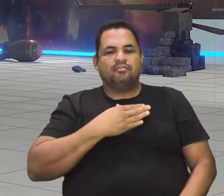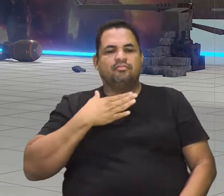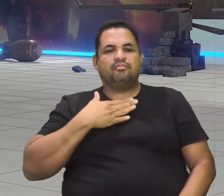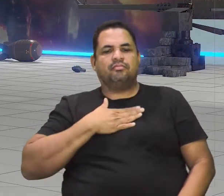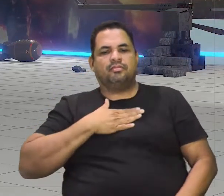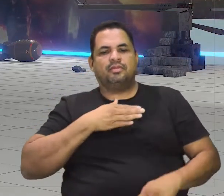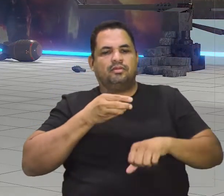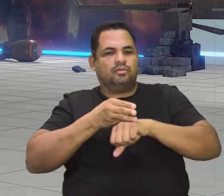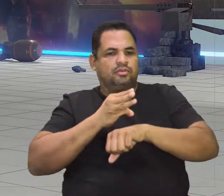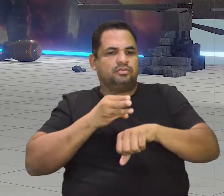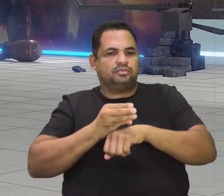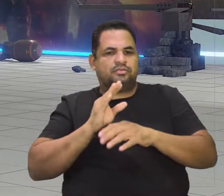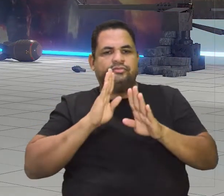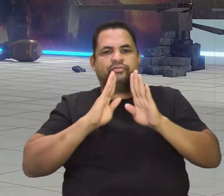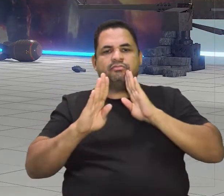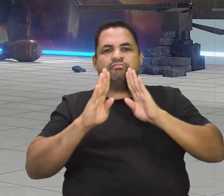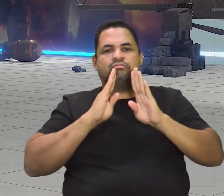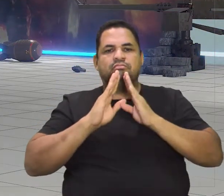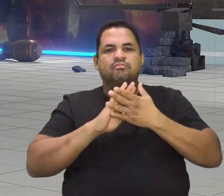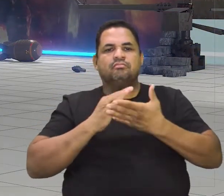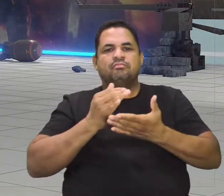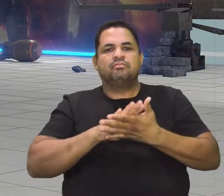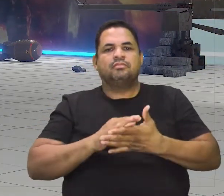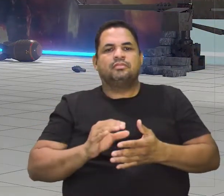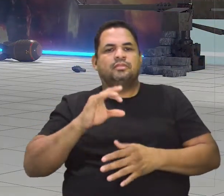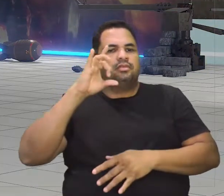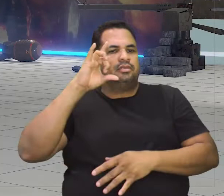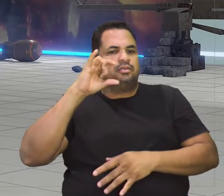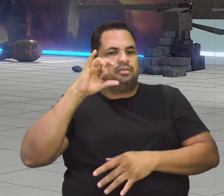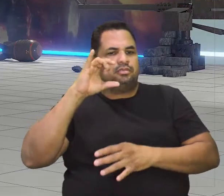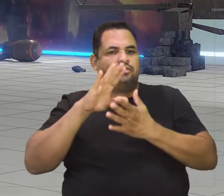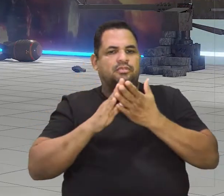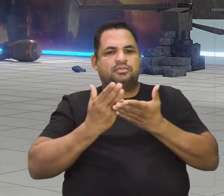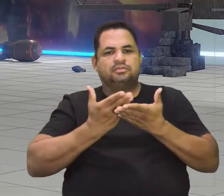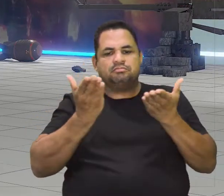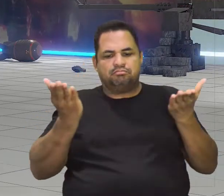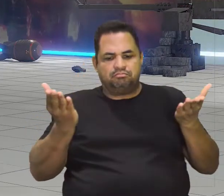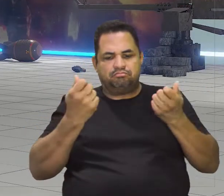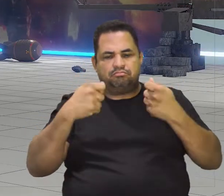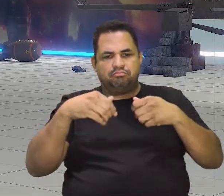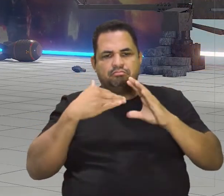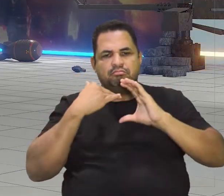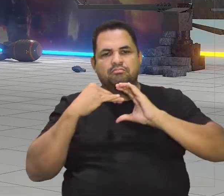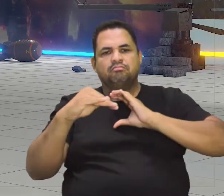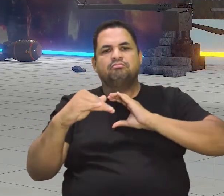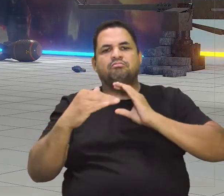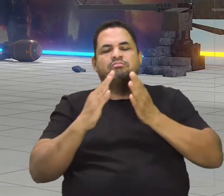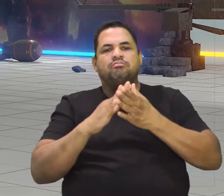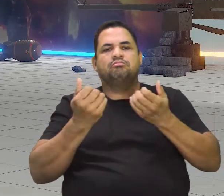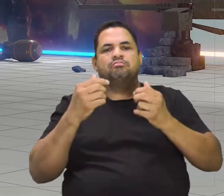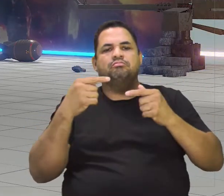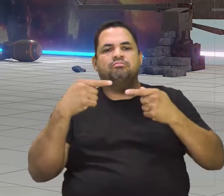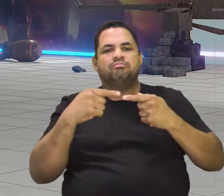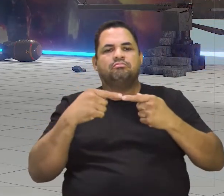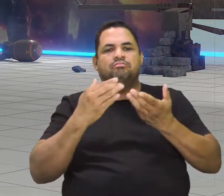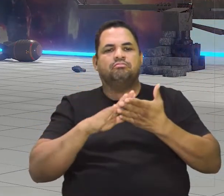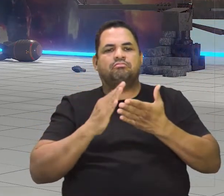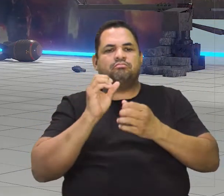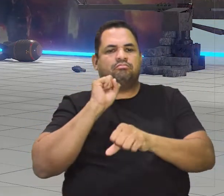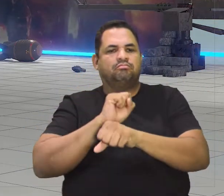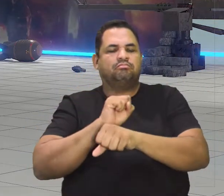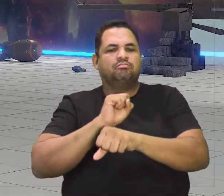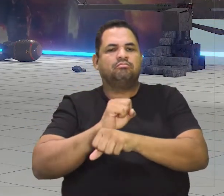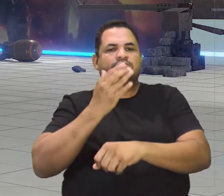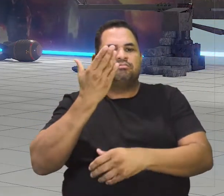meu Facebook, meu Instagram estão abertos, todas as redes sociais, para o contato de vocês, tá? Espero o contato de